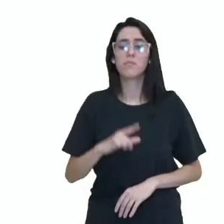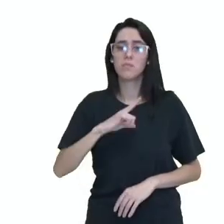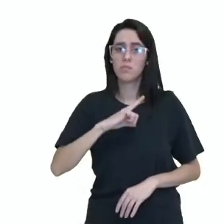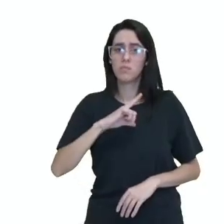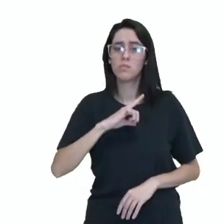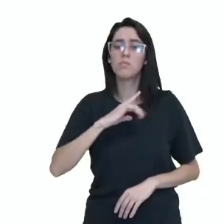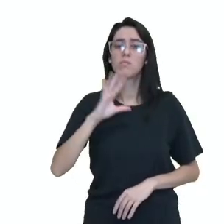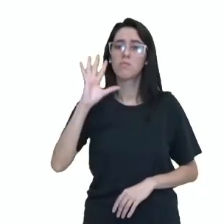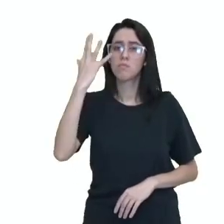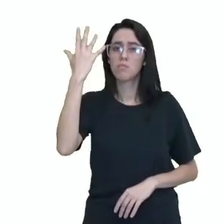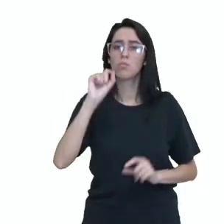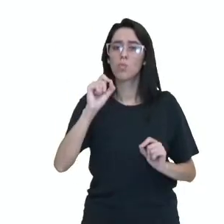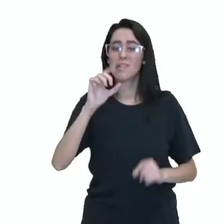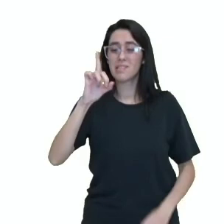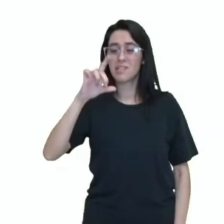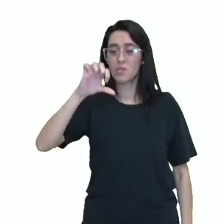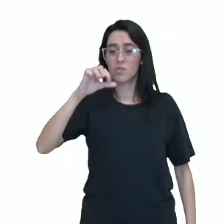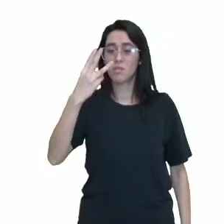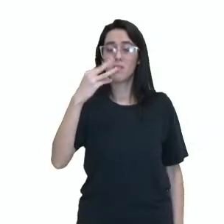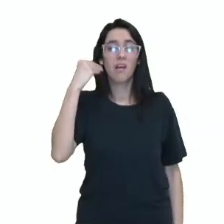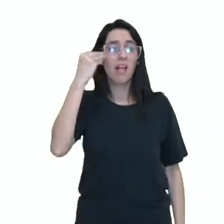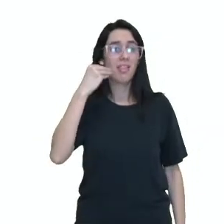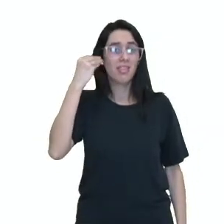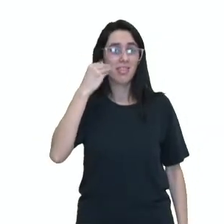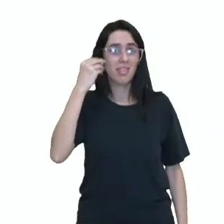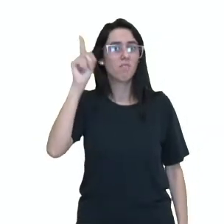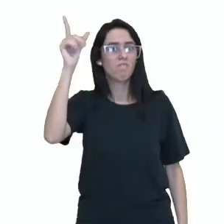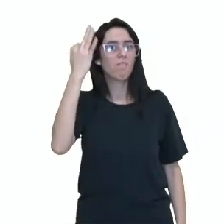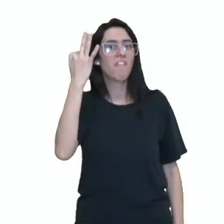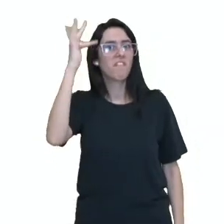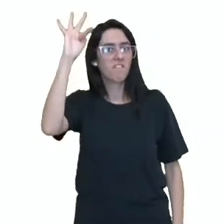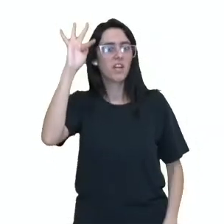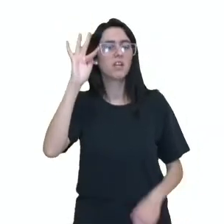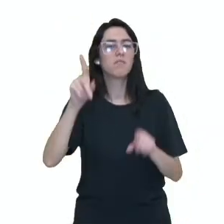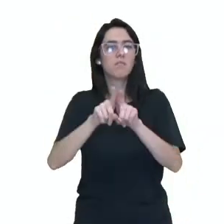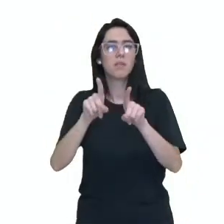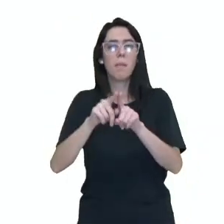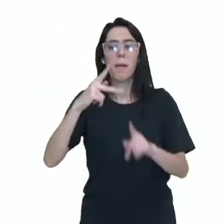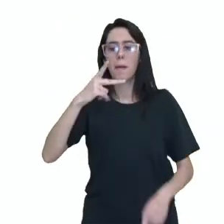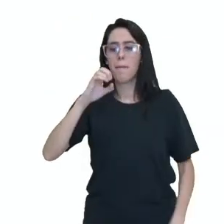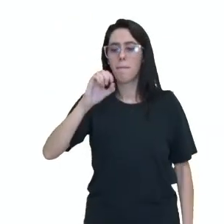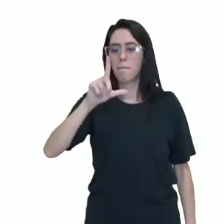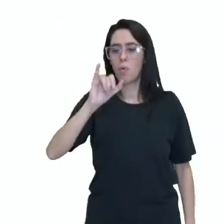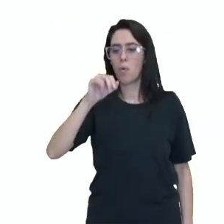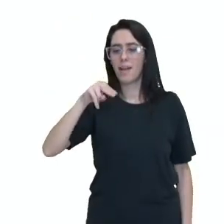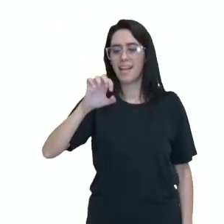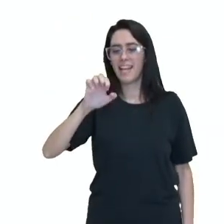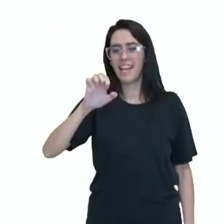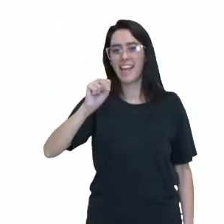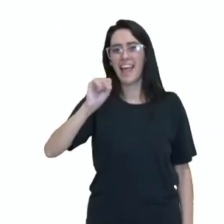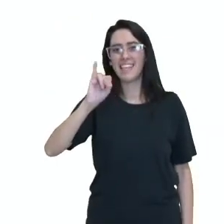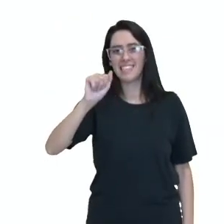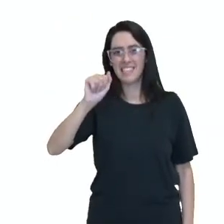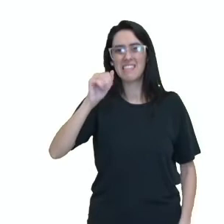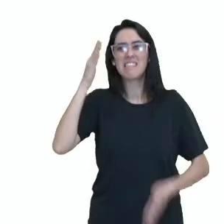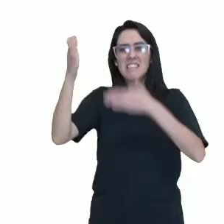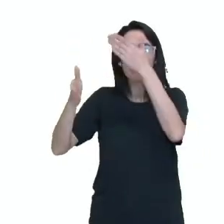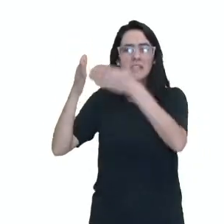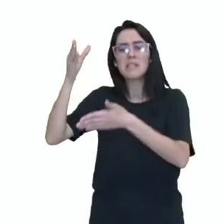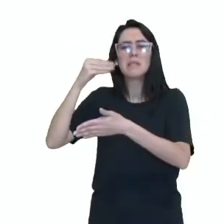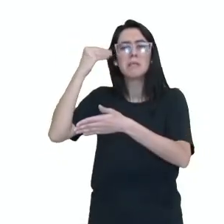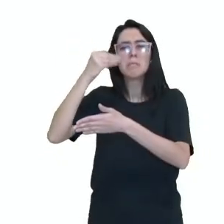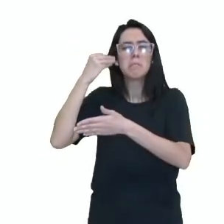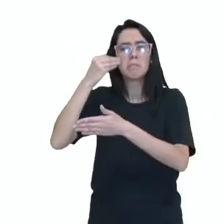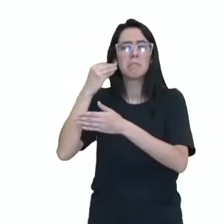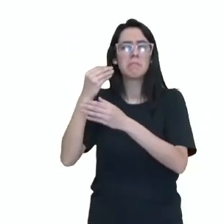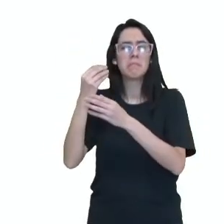pelos 193 testes nucleares realizados pela França na Polinésia Francesa são motivo da Assembleia desse conjunto de pequenas ilhas